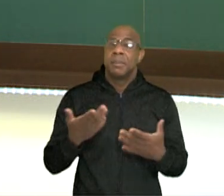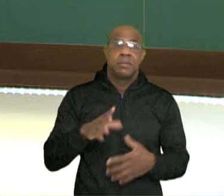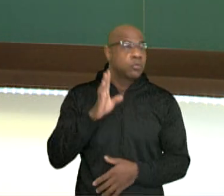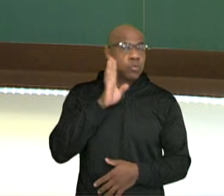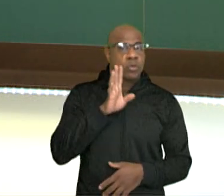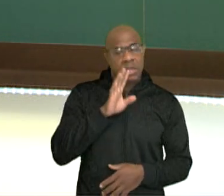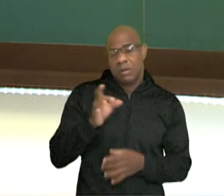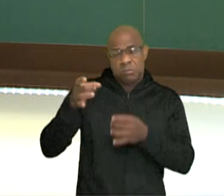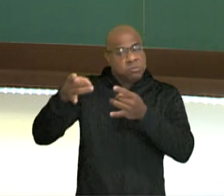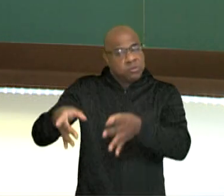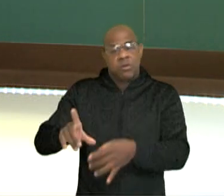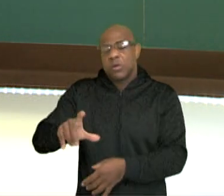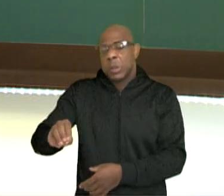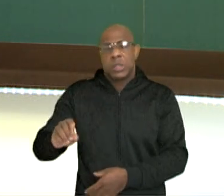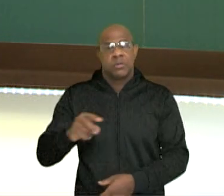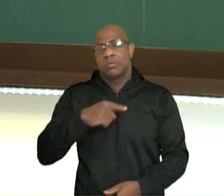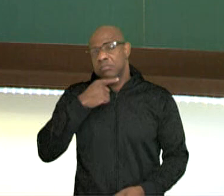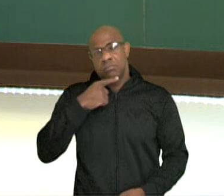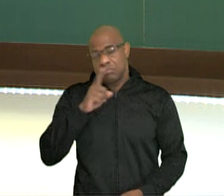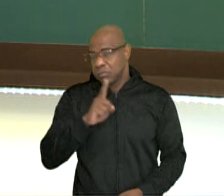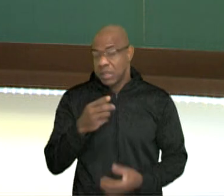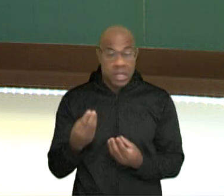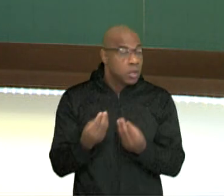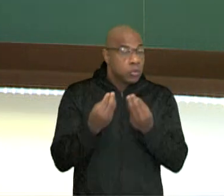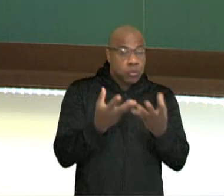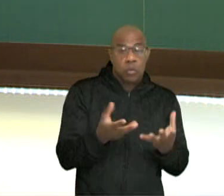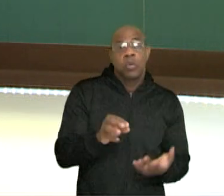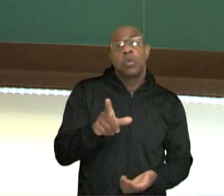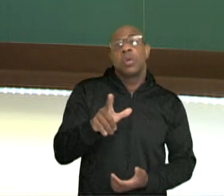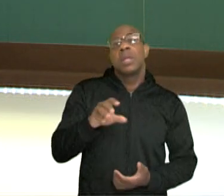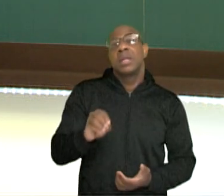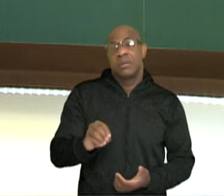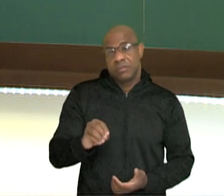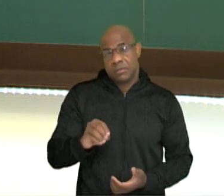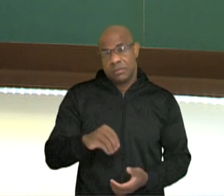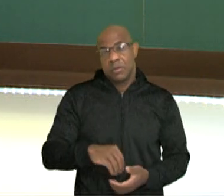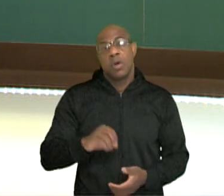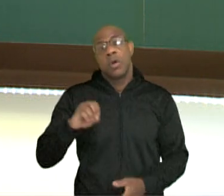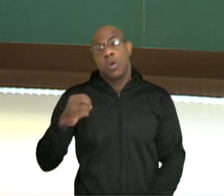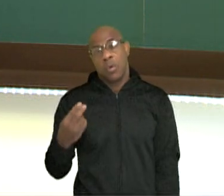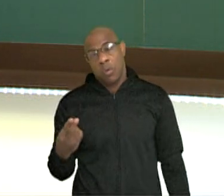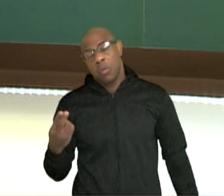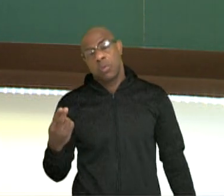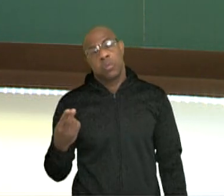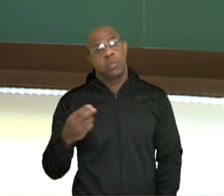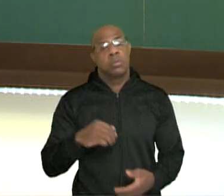jogar livro, nunca joguem livro, tá? Ou doem o livro, ou, né,